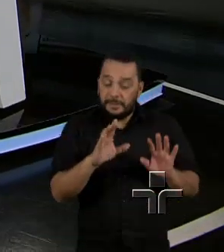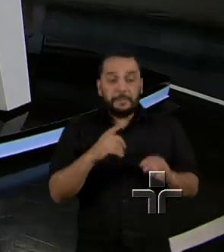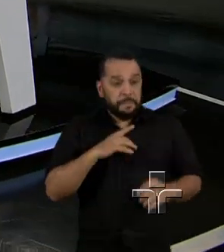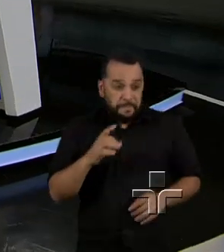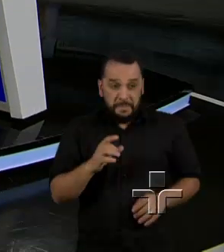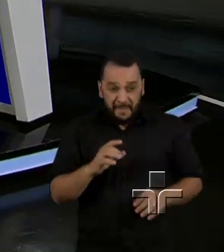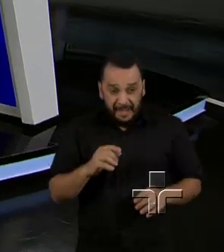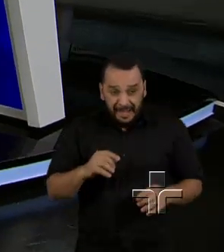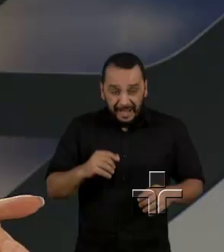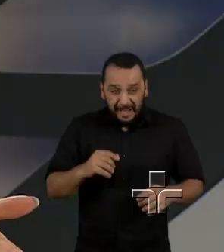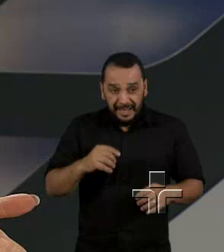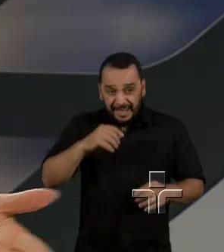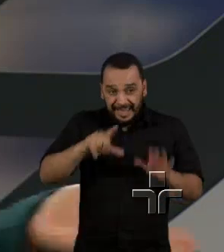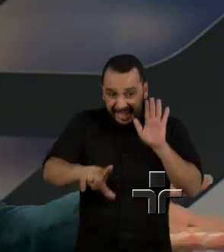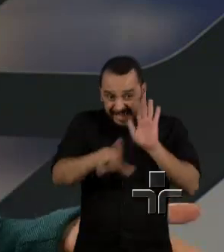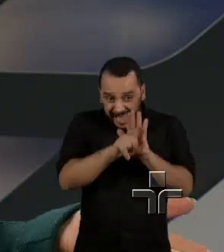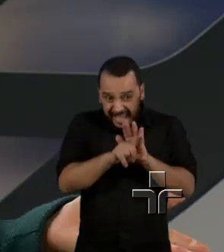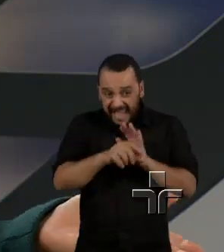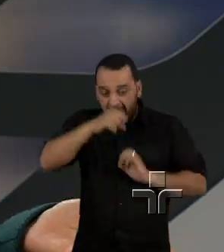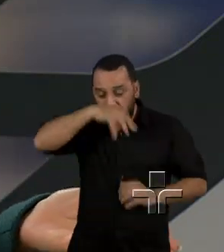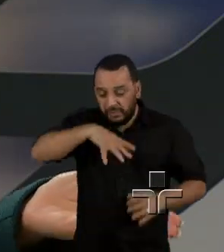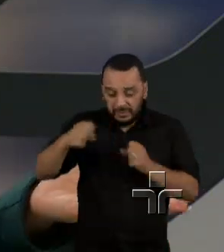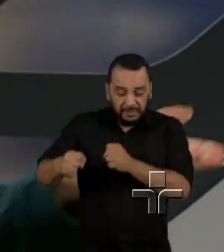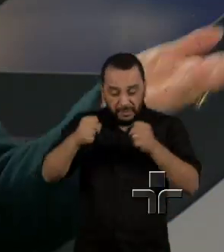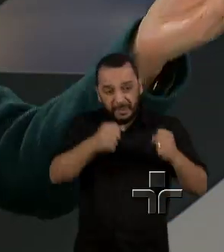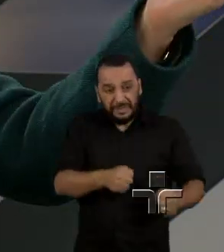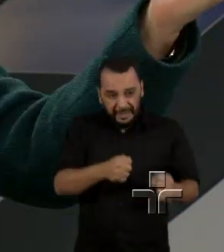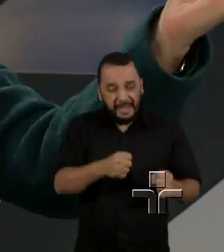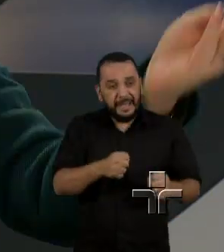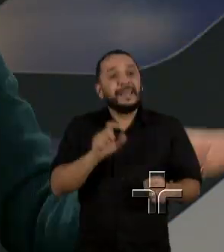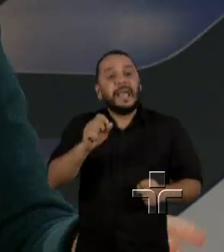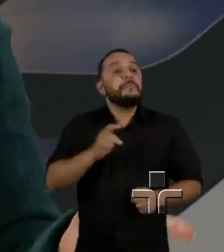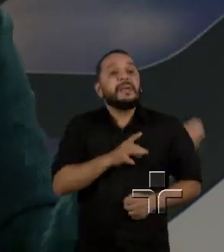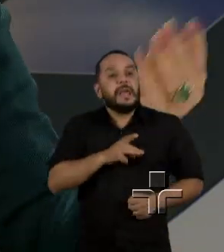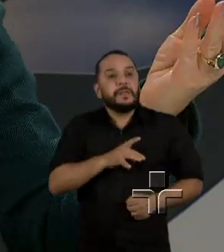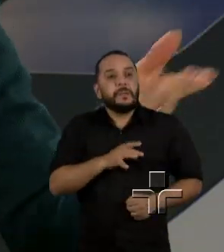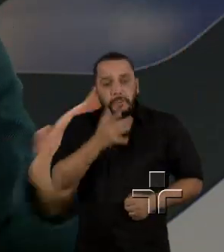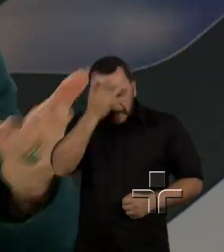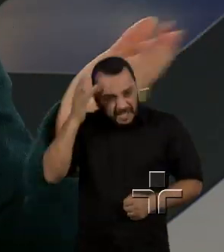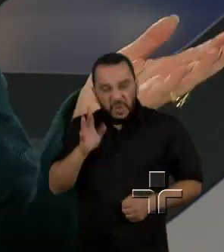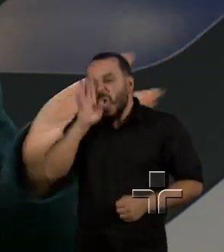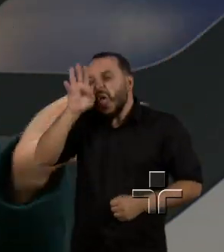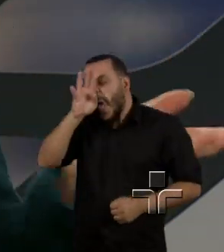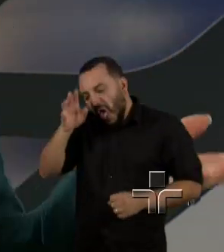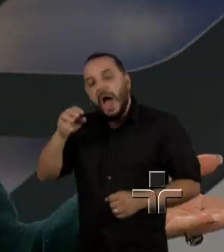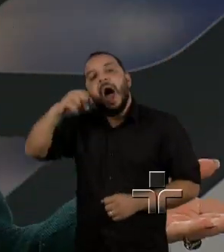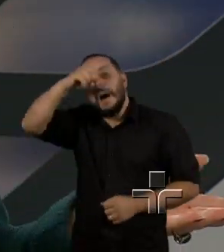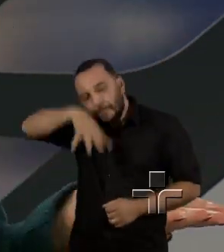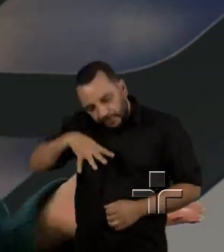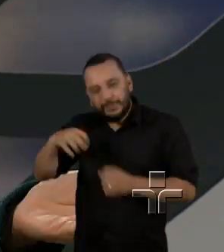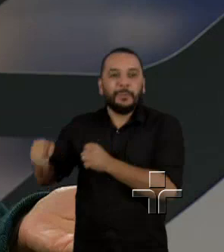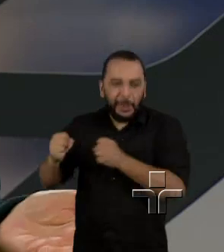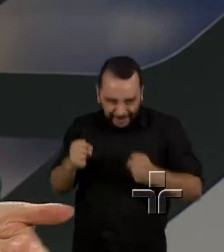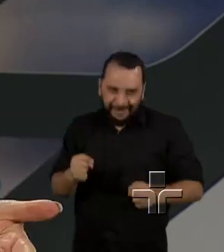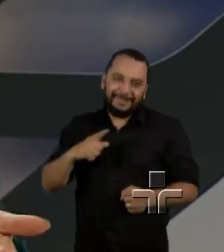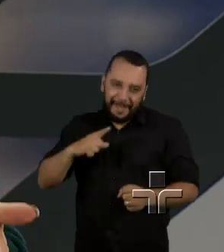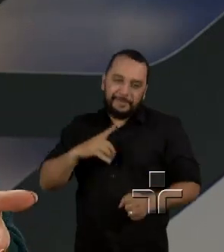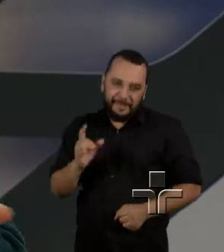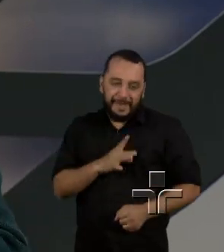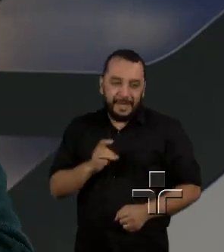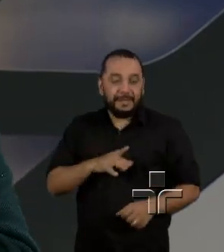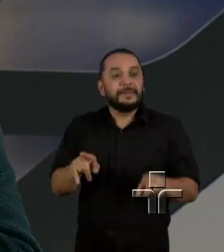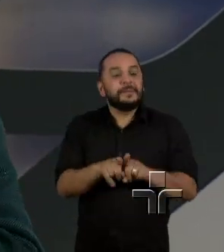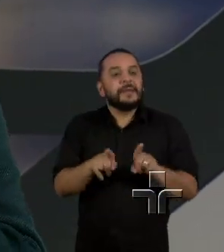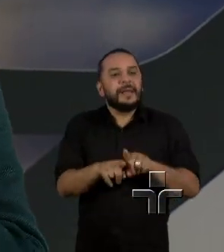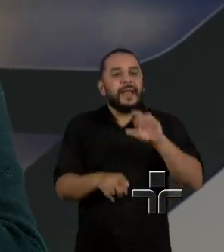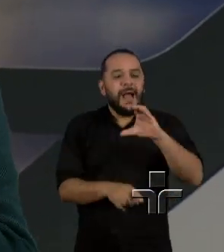da lei de abuso de autoridade e quem comete abuso de autoridade. E a Carla que falou que os menos favorecidos sofrem muito